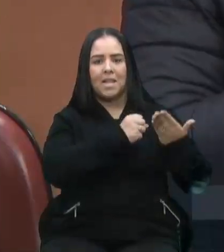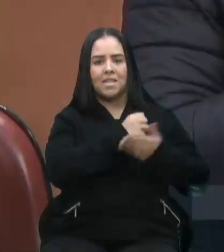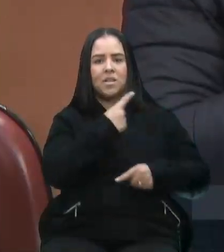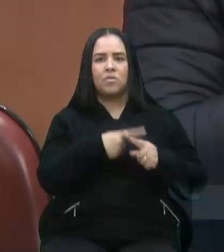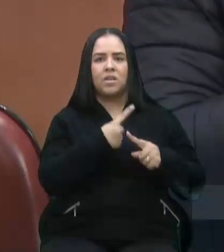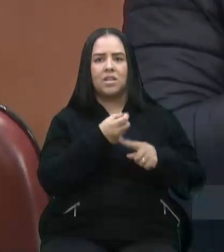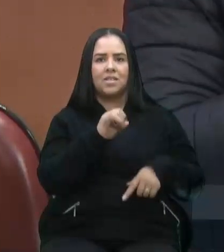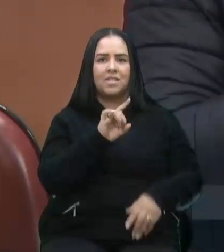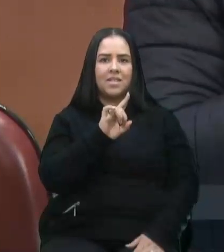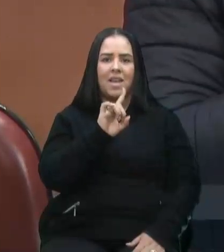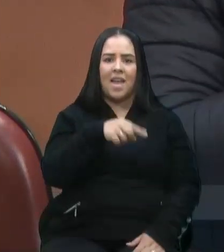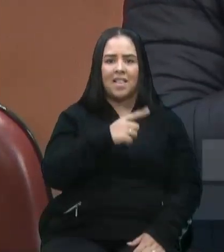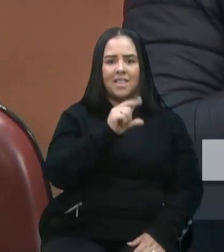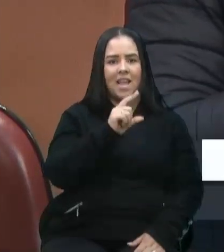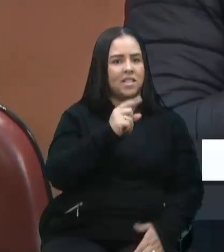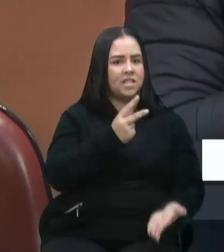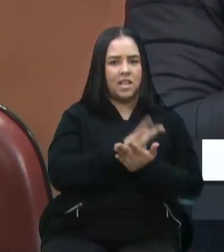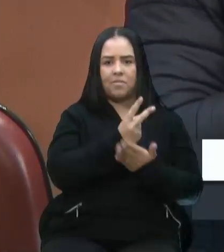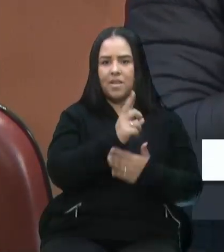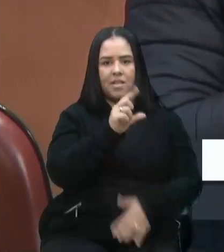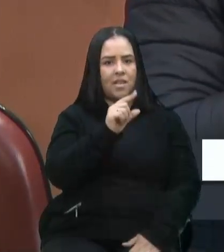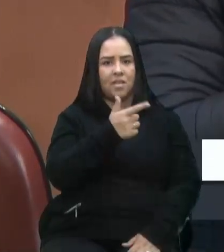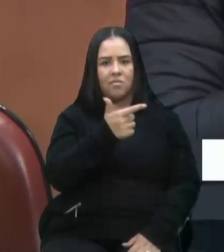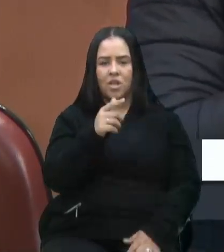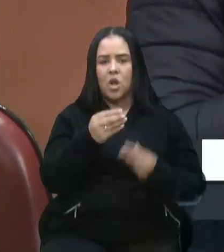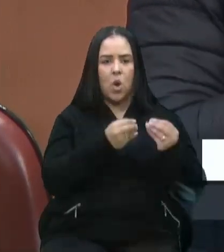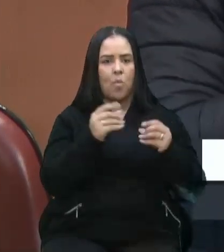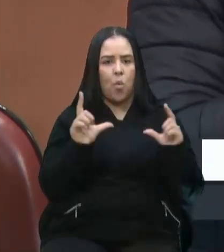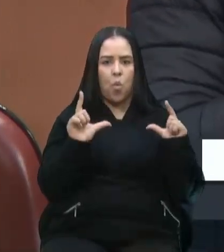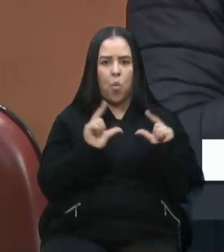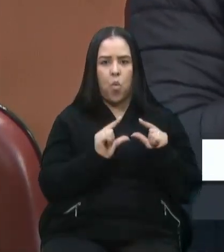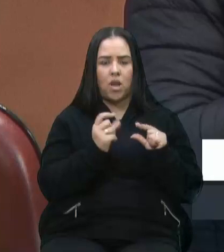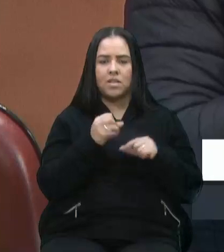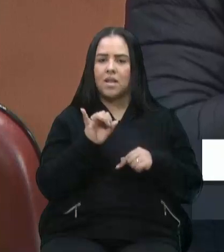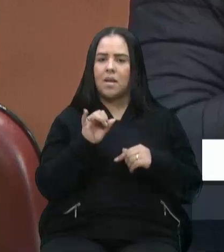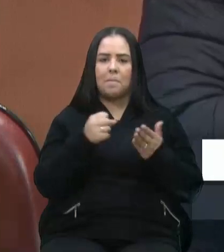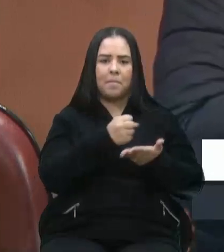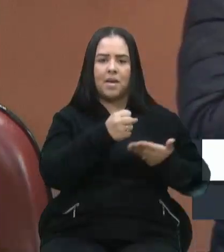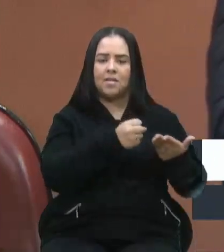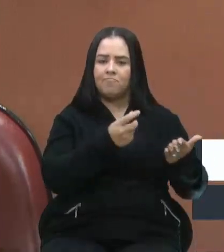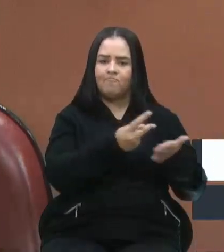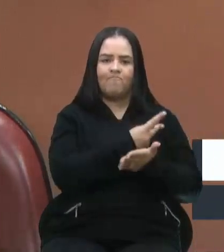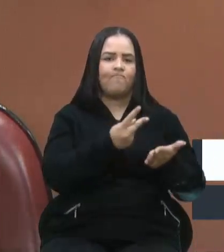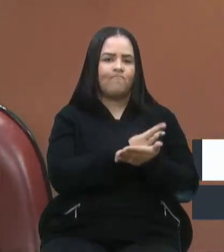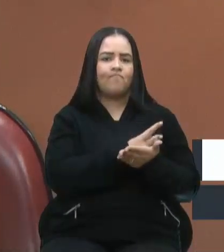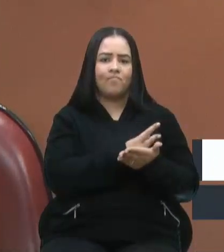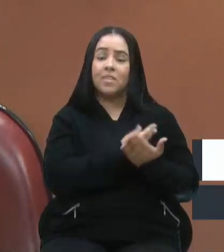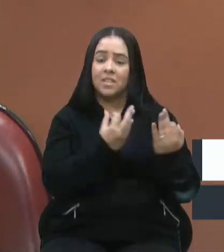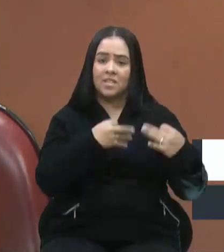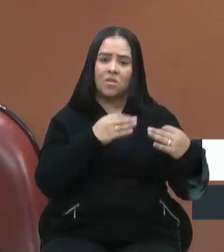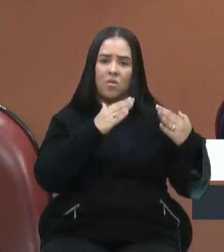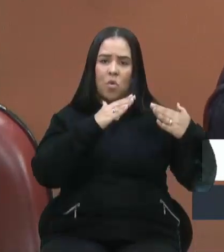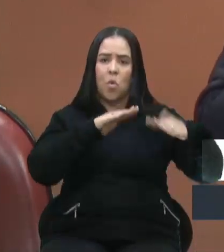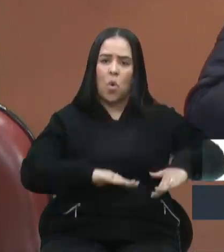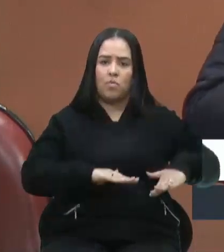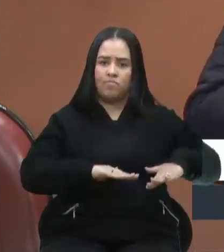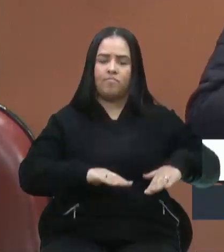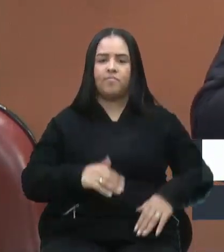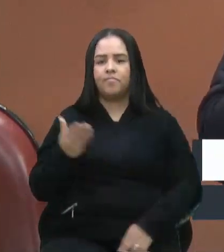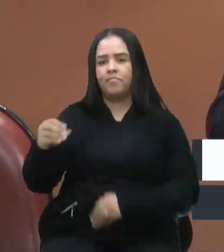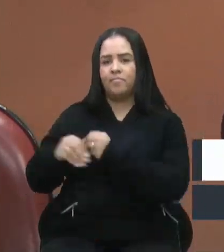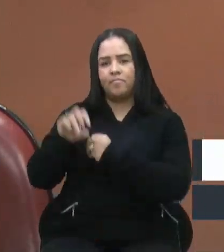ele vai ficar sempre de 10. Ele não diminui. Então, se a base for mal feita, realmente ele vai descer. Sua parte, vereador Xuxa.